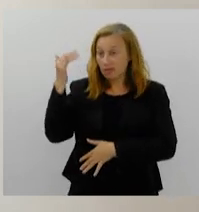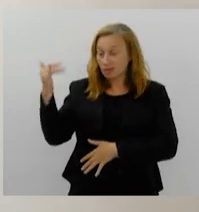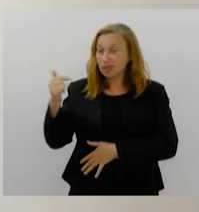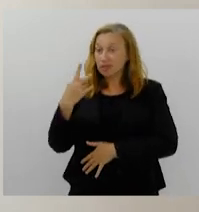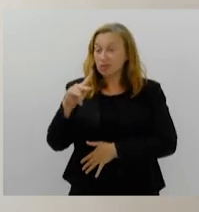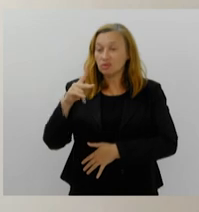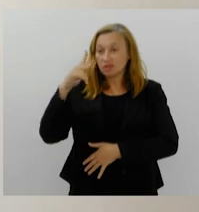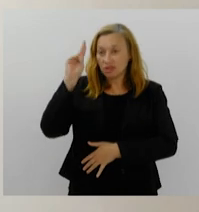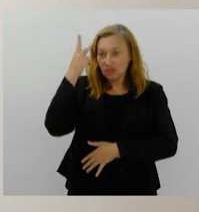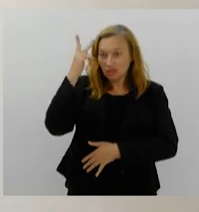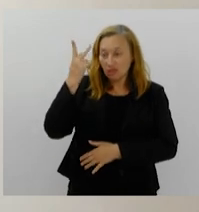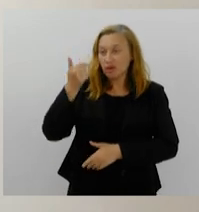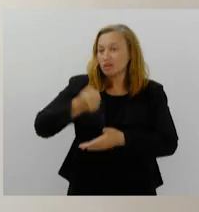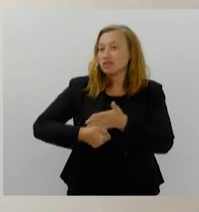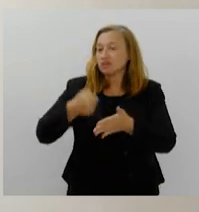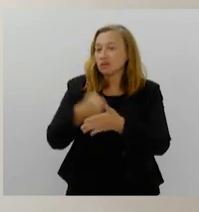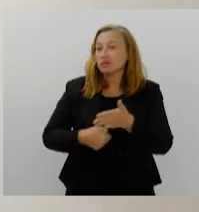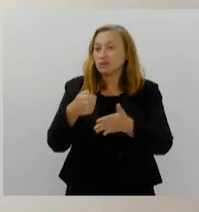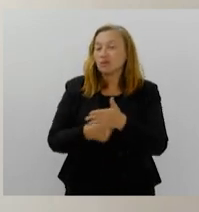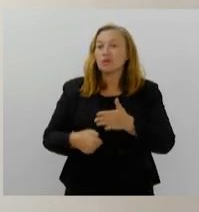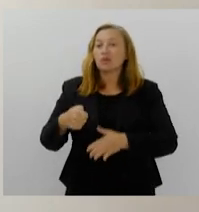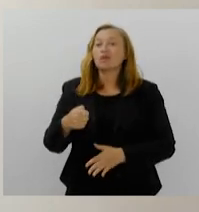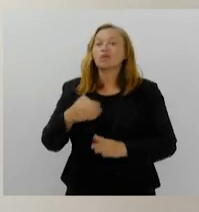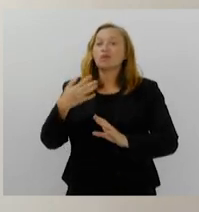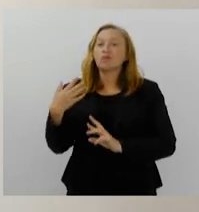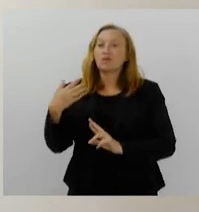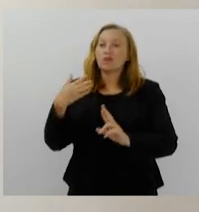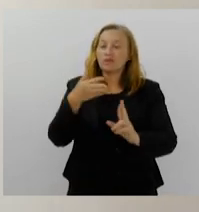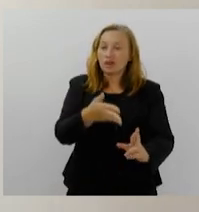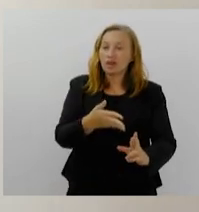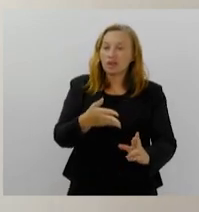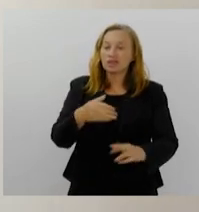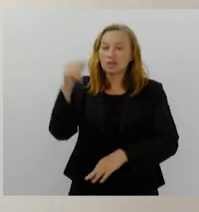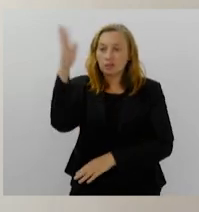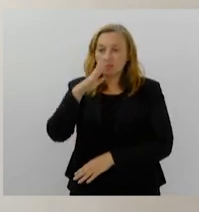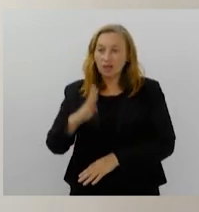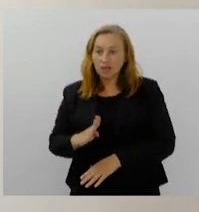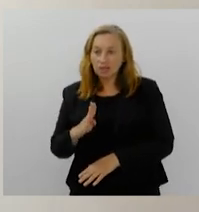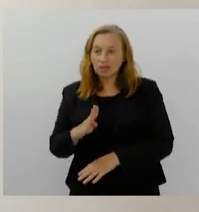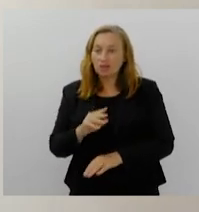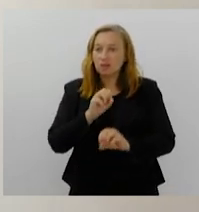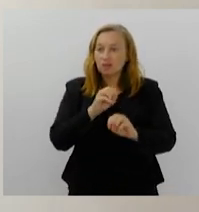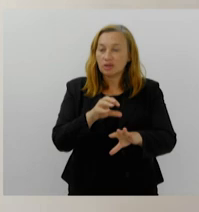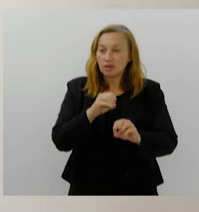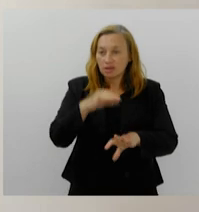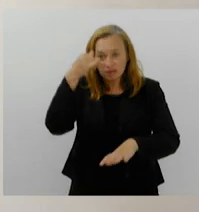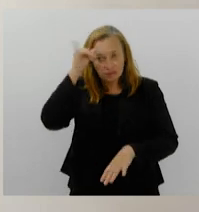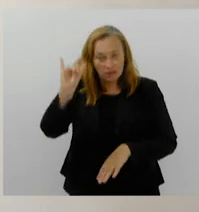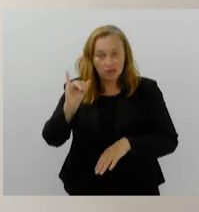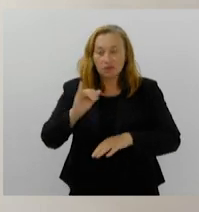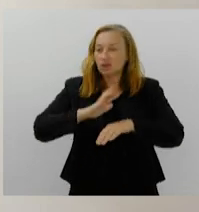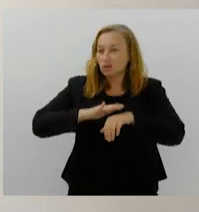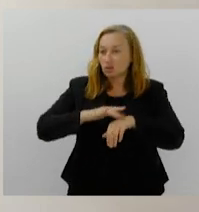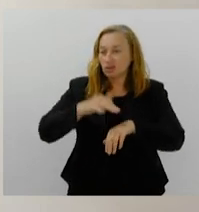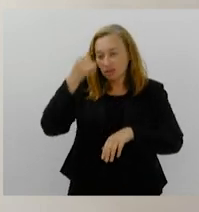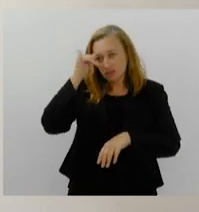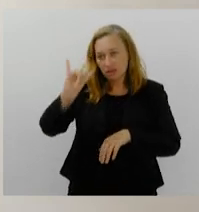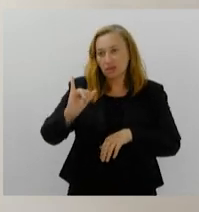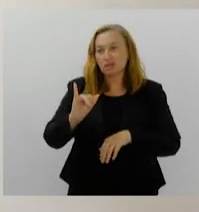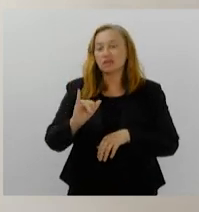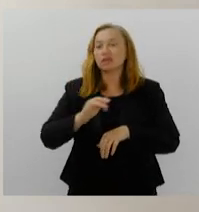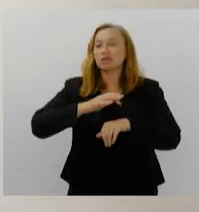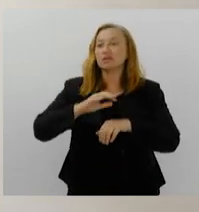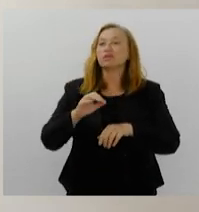de luta para tornar o Brasil conhecido como o país em que o ensino da prevenção de doenças e acidentes relacionados ao trabalho começa